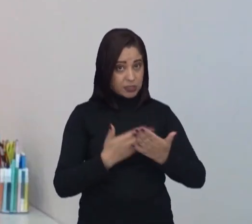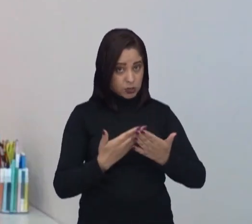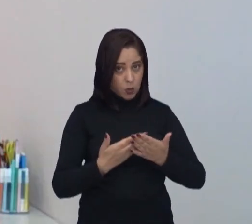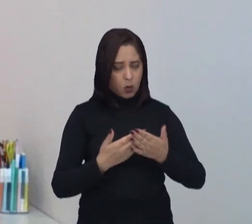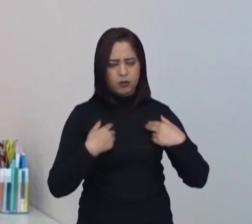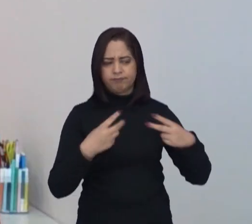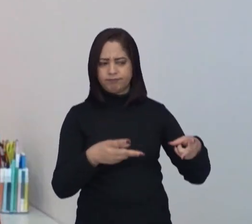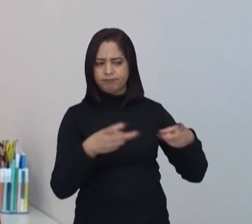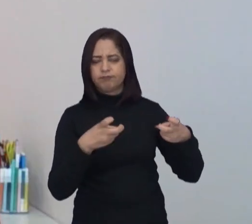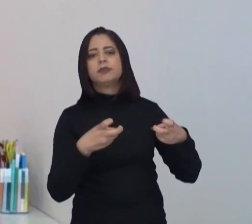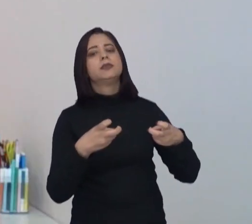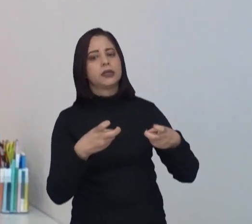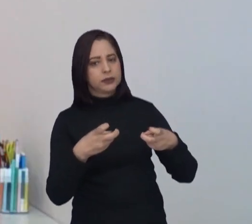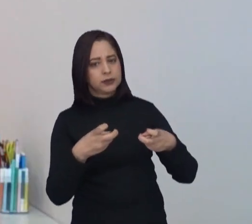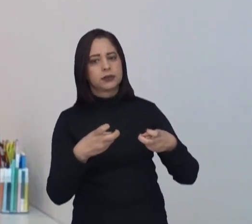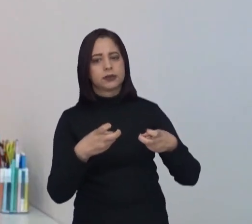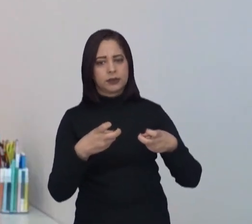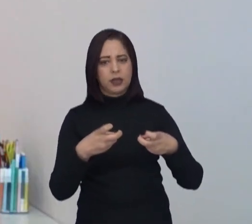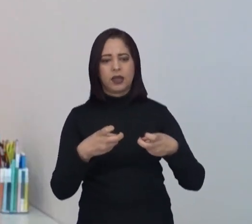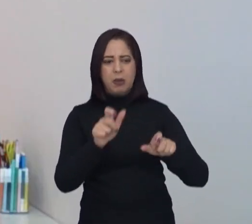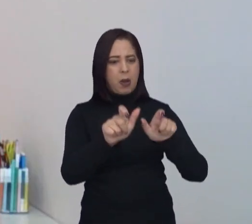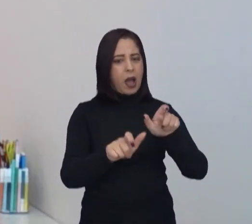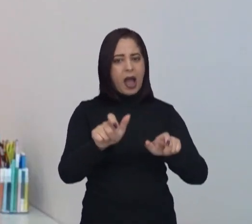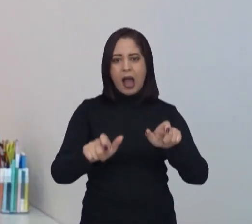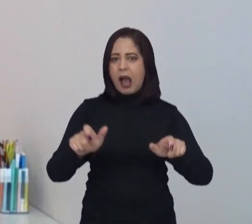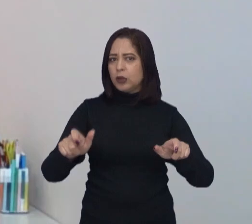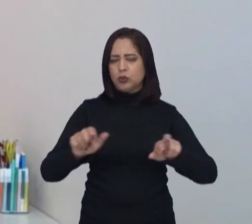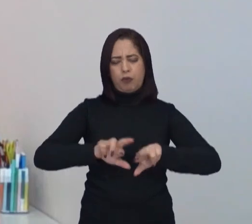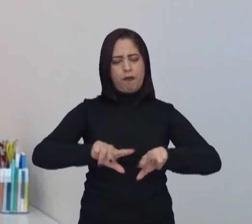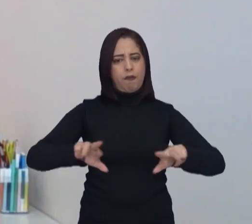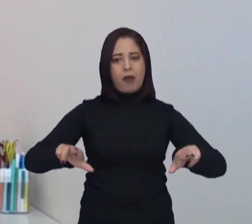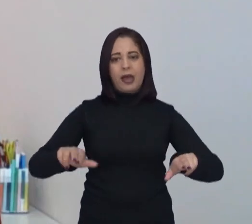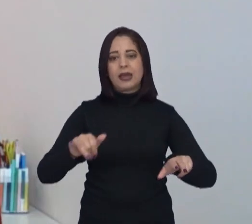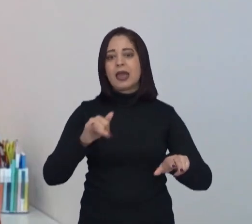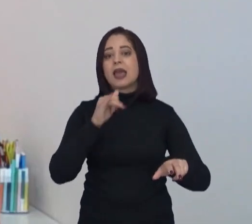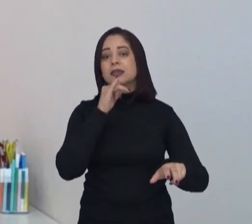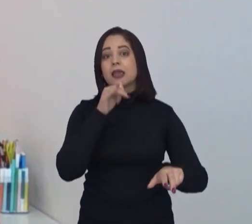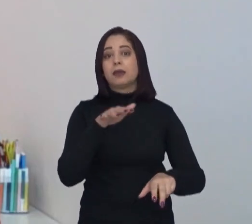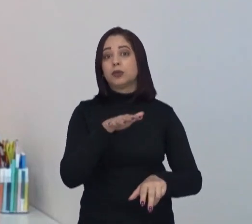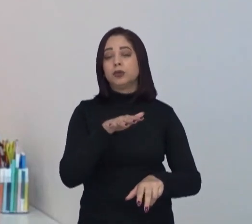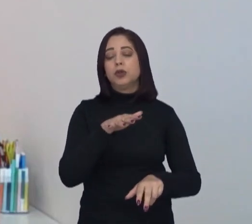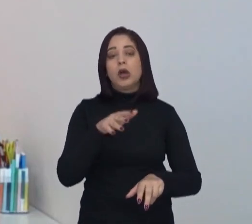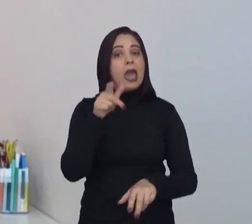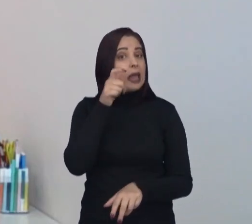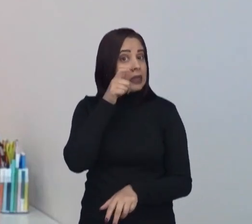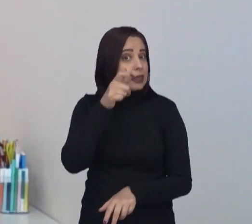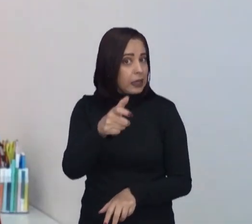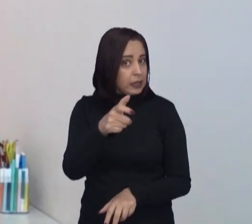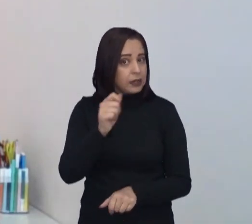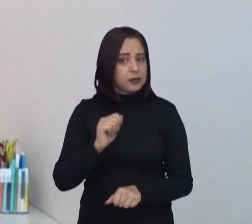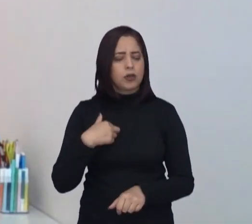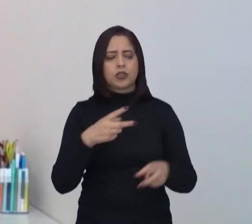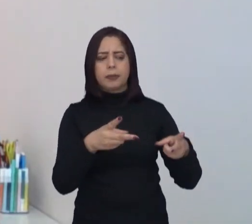gente consegue ter isso assim de diversas formas. A princípio, né, por exemplo, em áreas de interesse, nós conseguimos